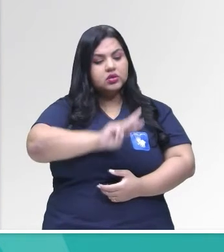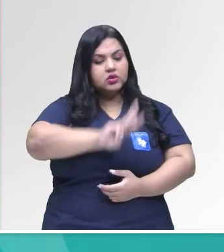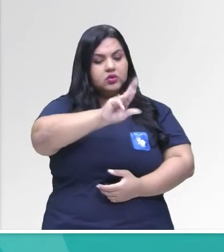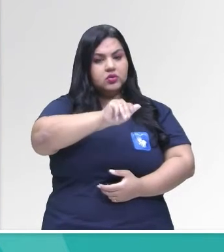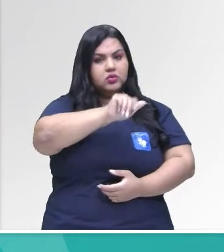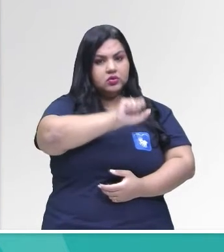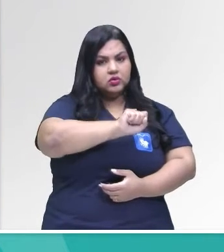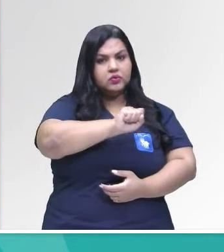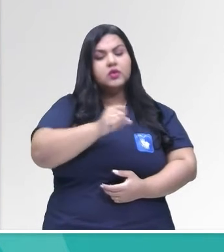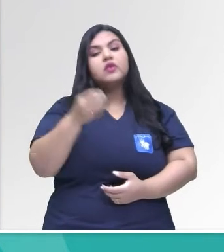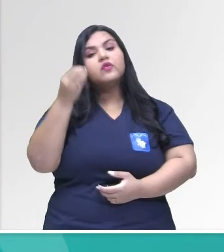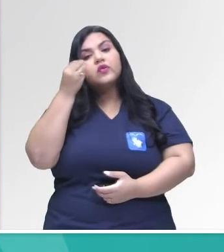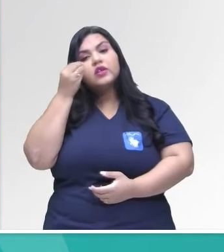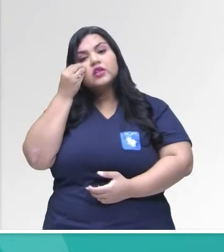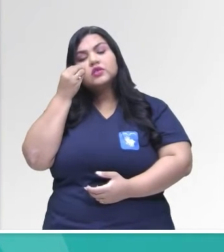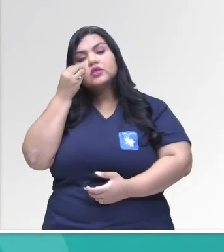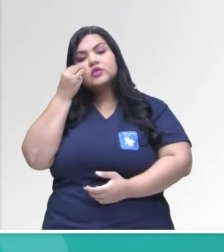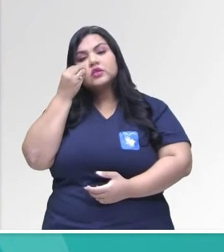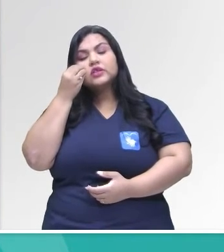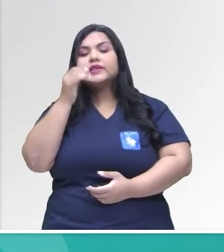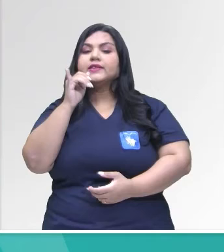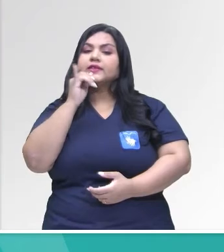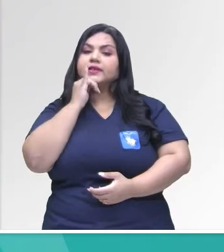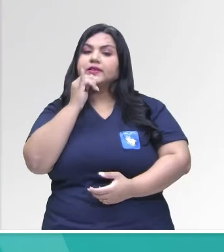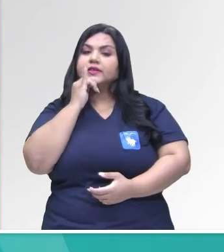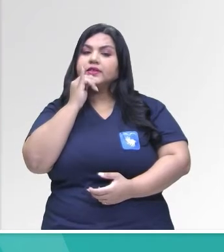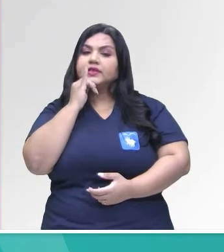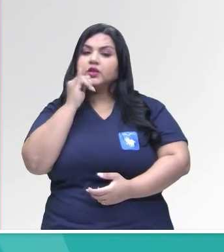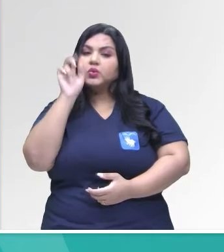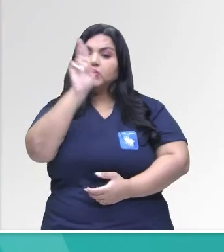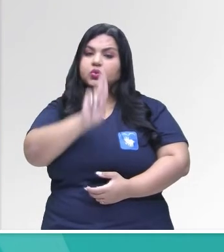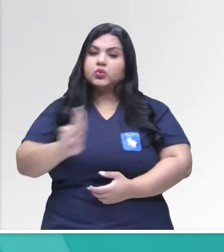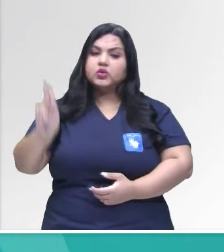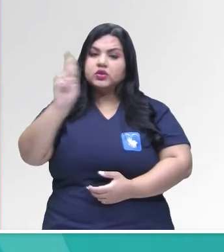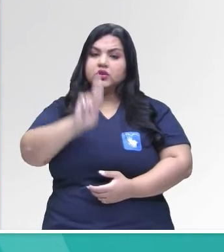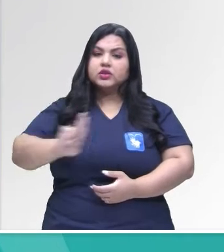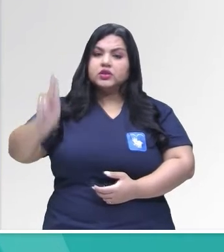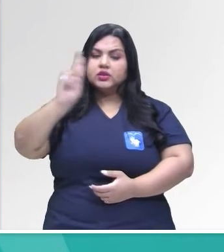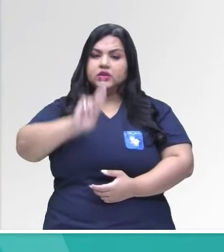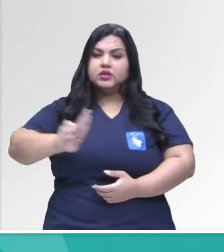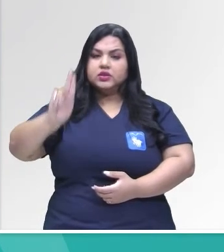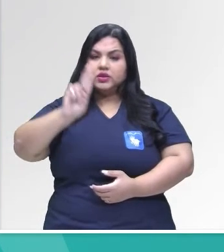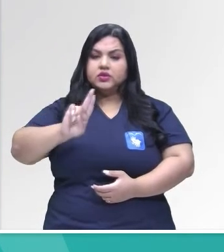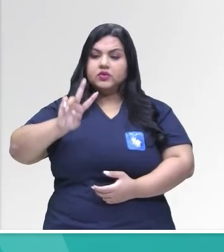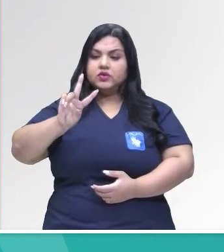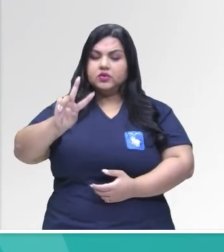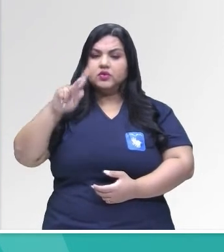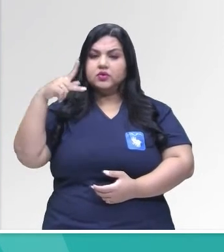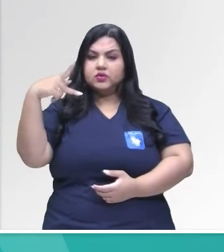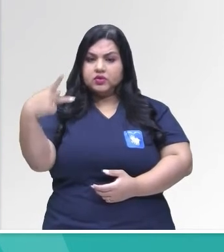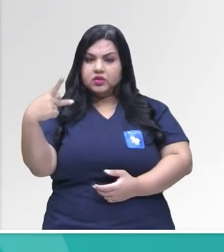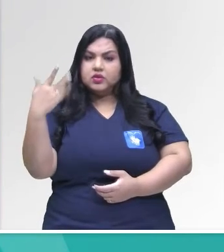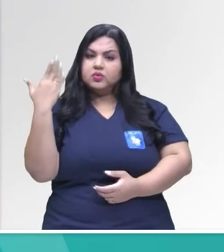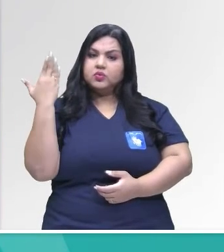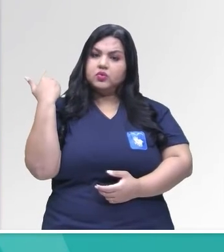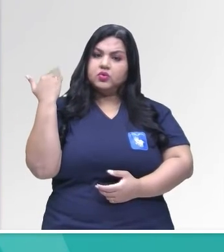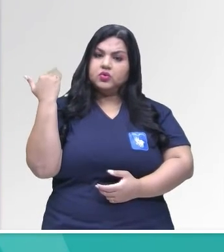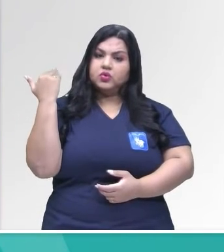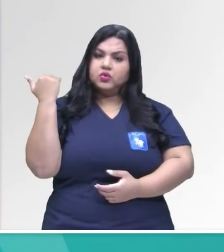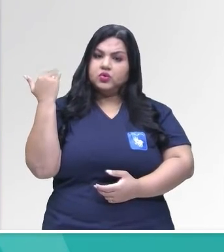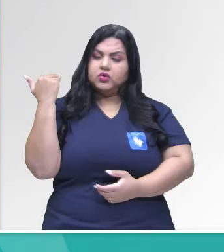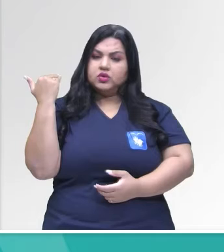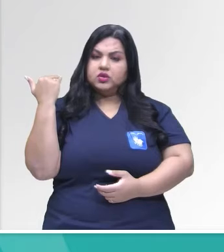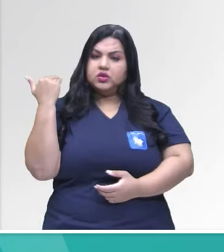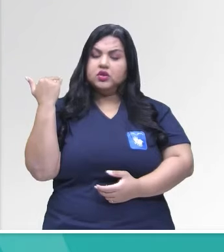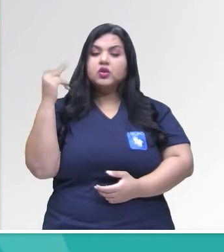was. Vejam comigo exemplos com a utilização da voz passiva no passado,